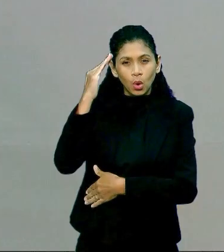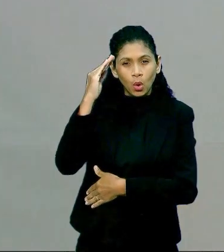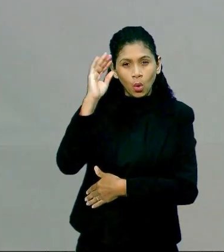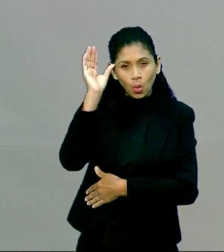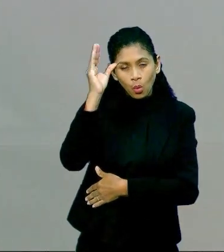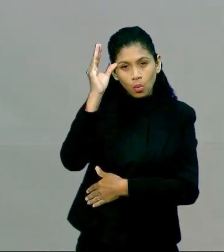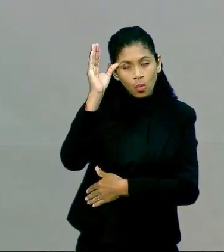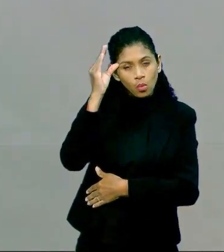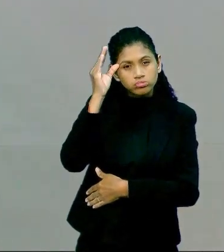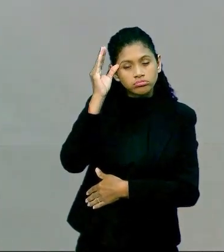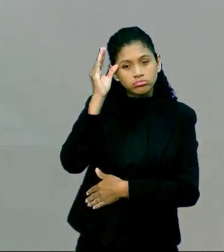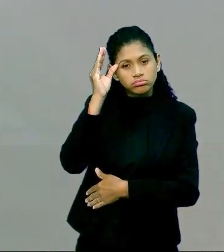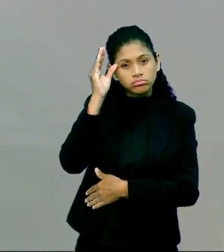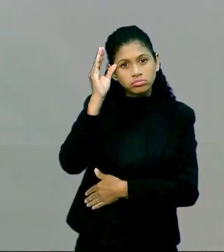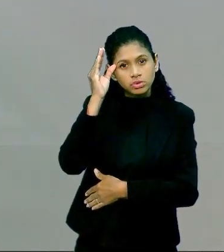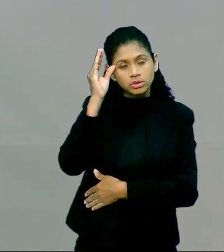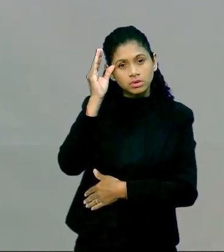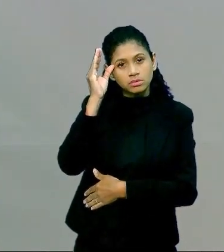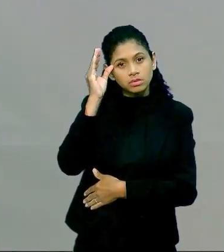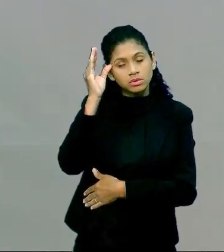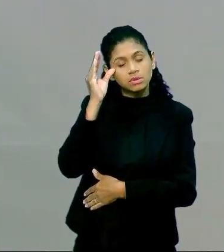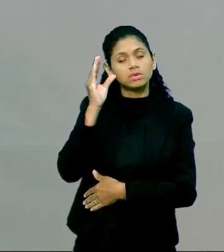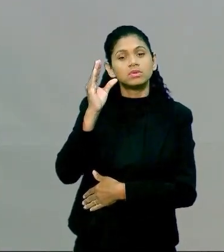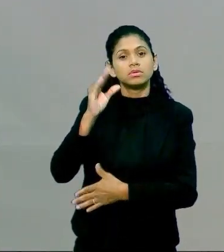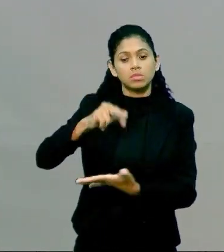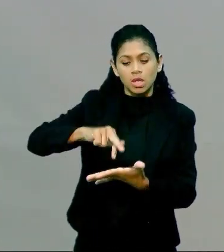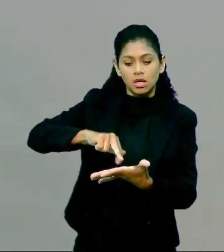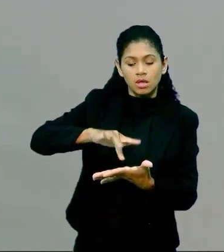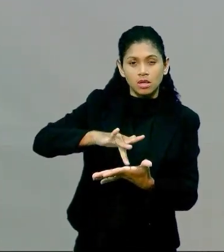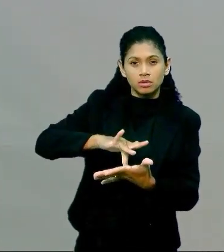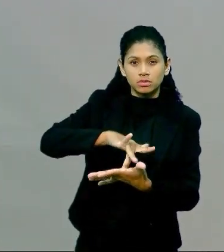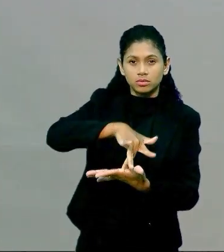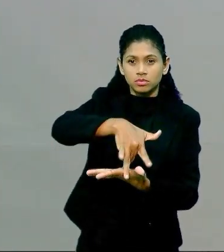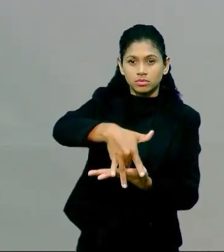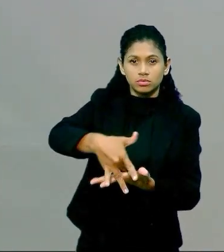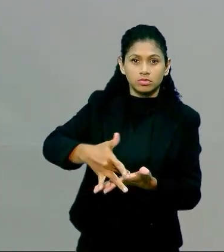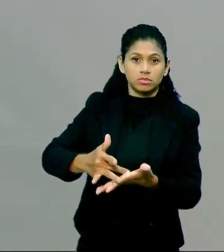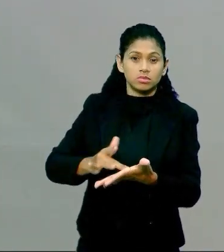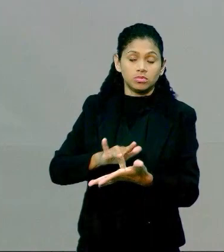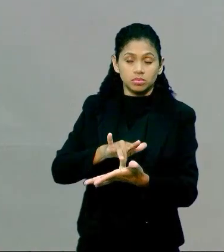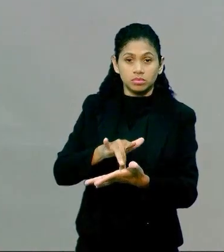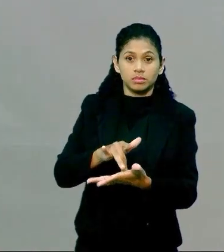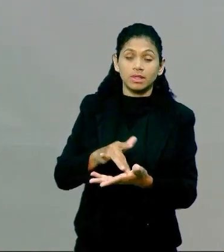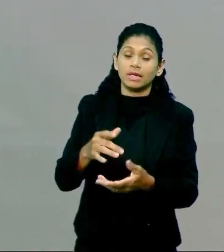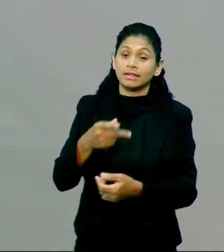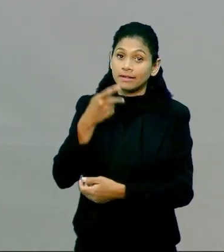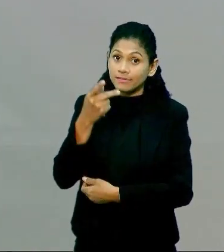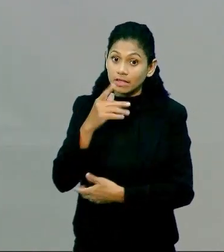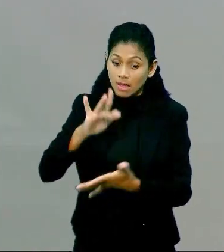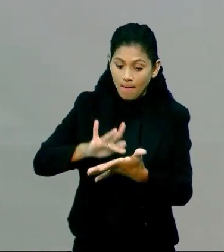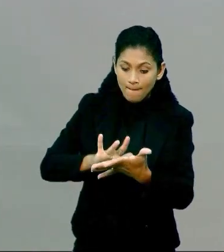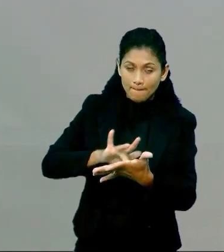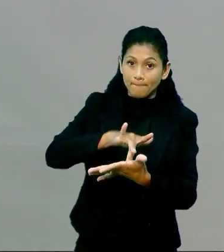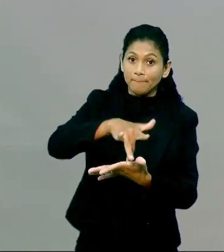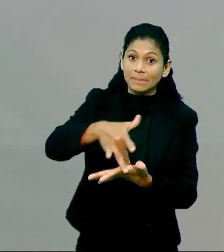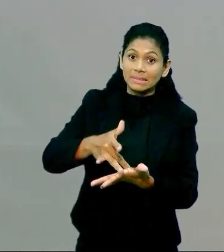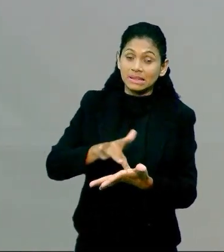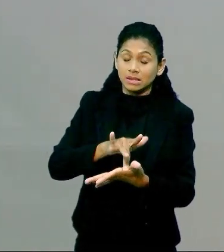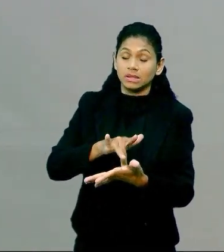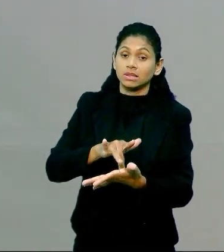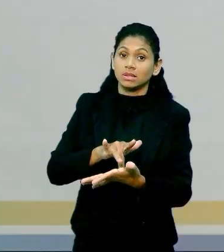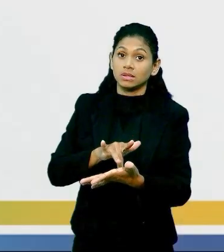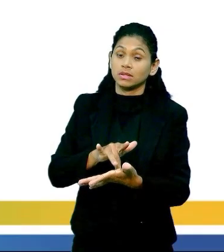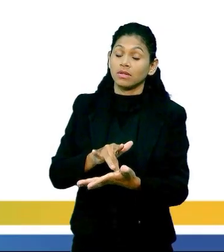da... Aqui a gente já viu bailarino, a gente já sabe qual é o direcionamento. Como ele quer referente ao texto, vamos ver qual é o mapeamento geral